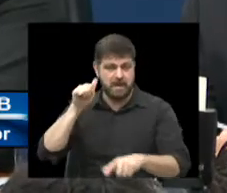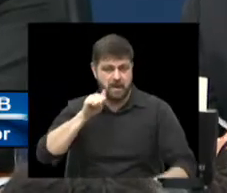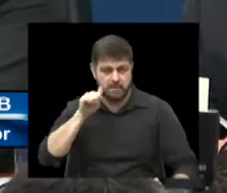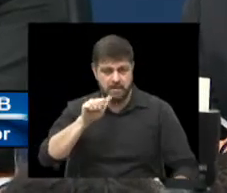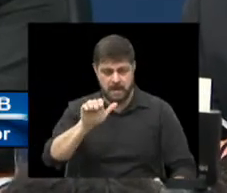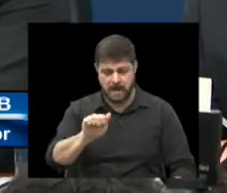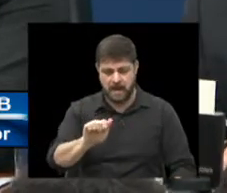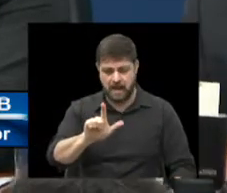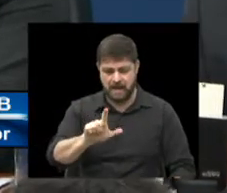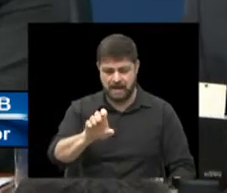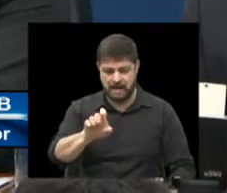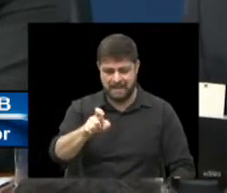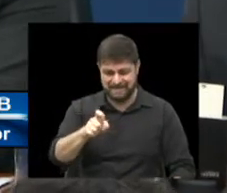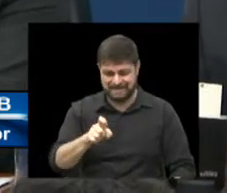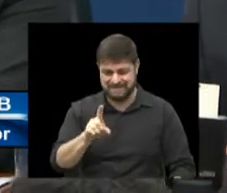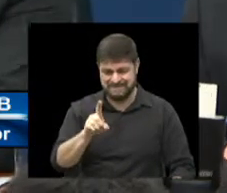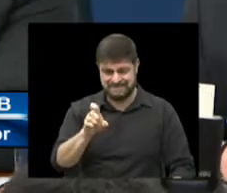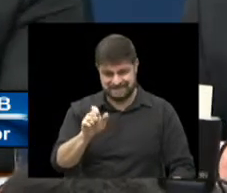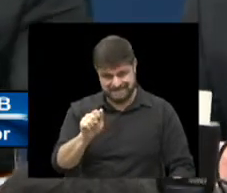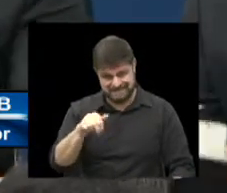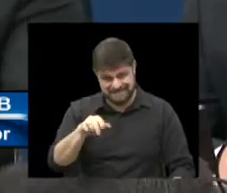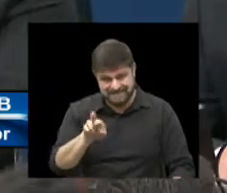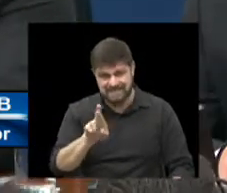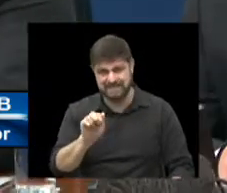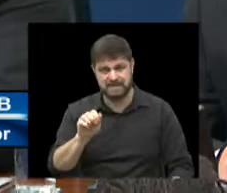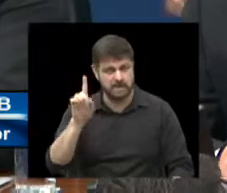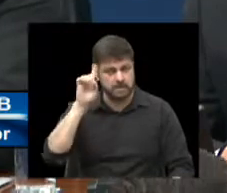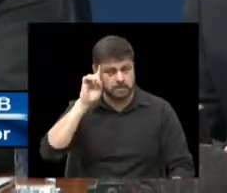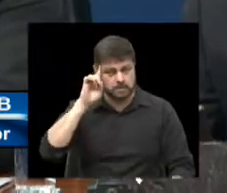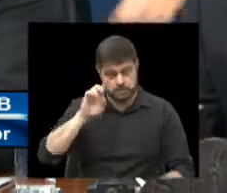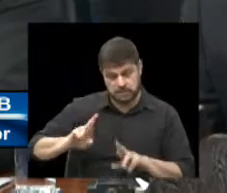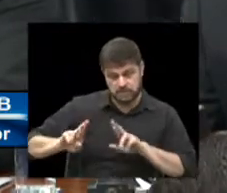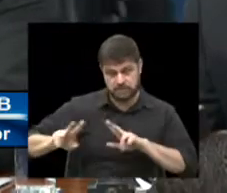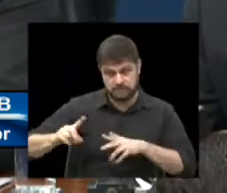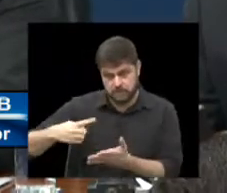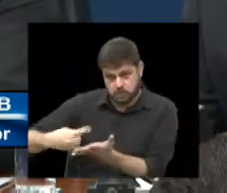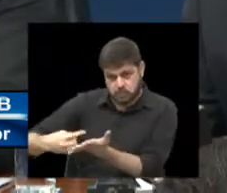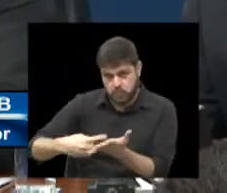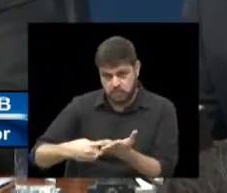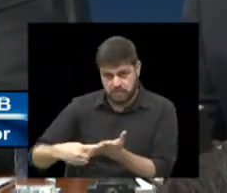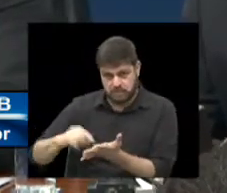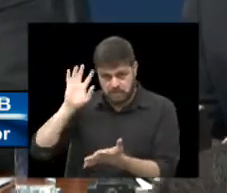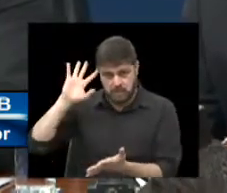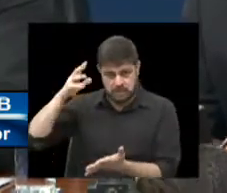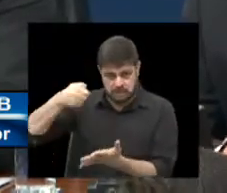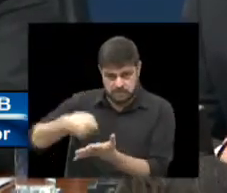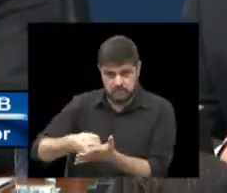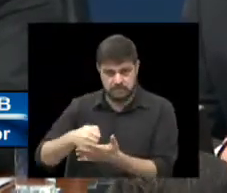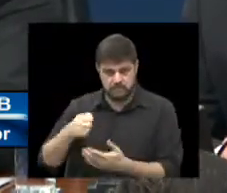Alexandra Alves Lourenço, em data diversa da prevista na resolução número